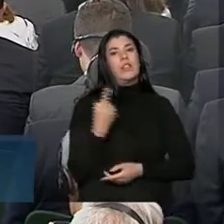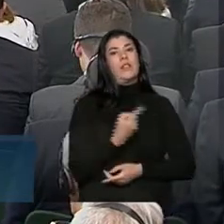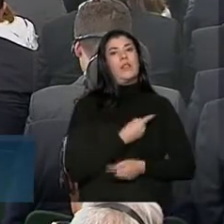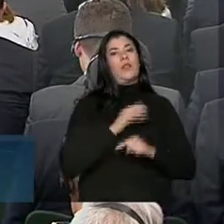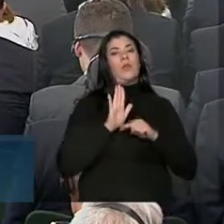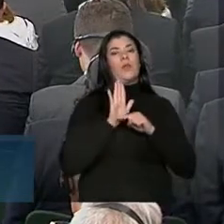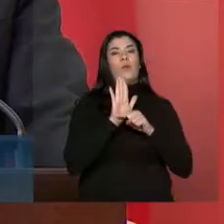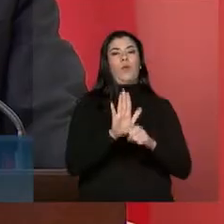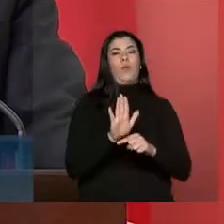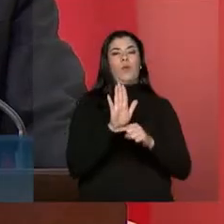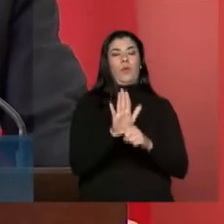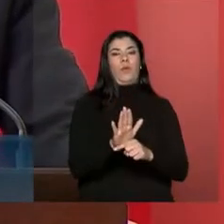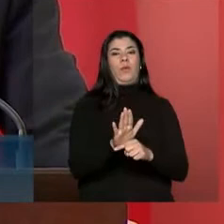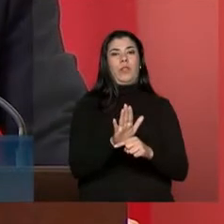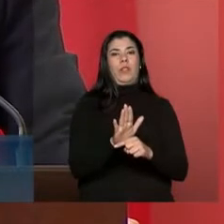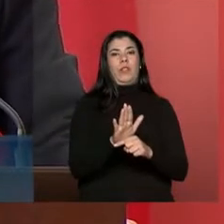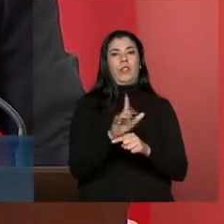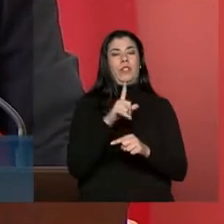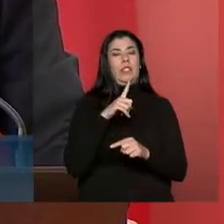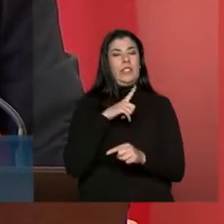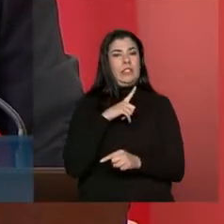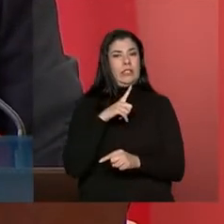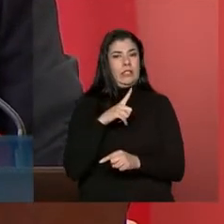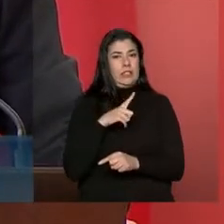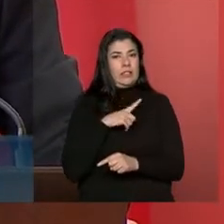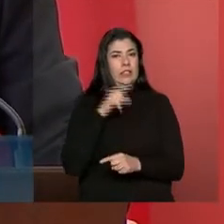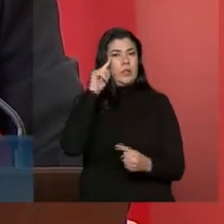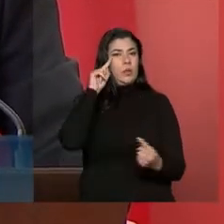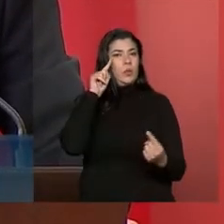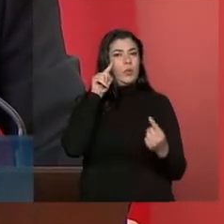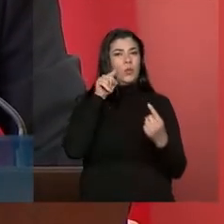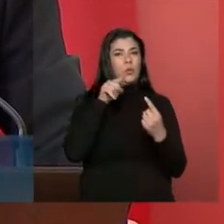cooperação tem grande